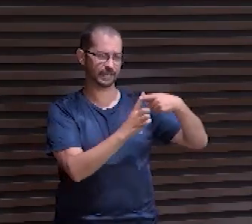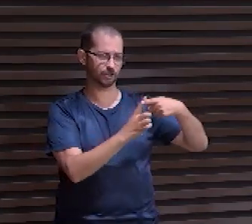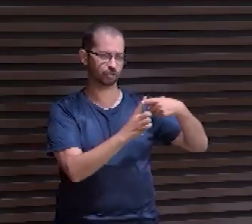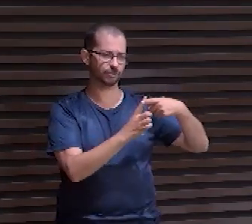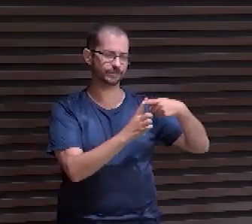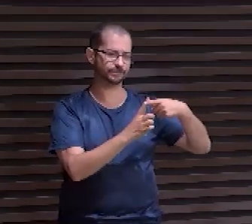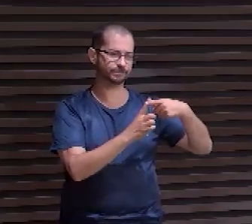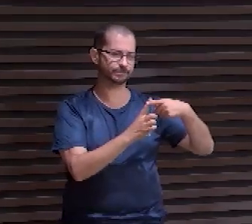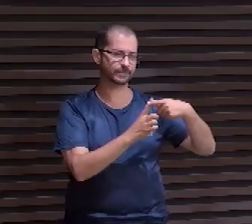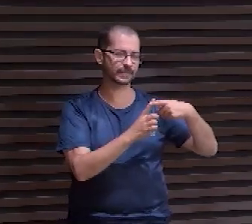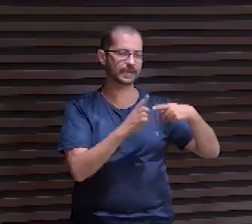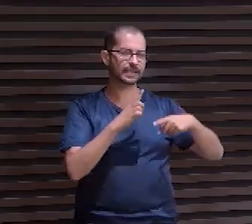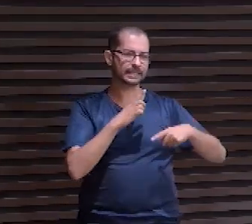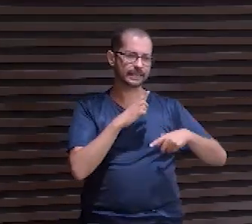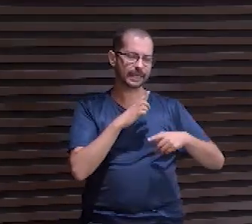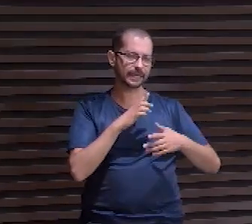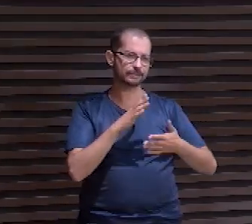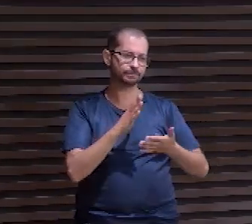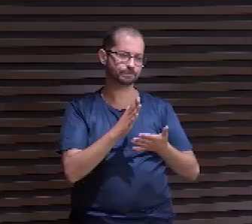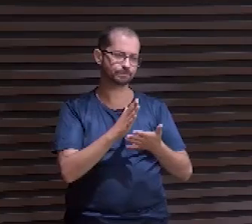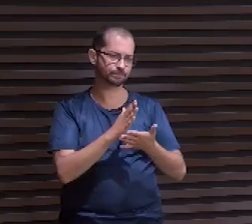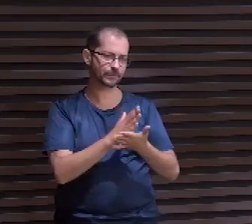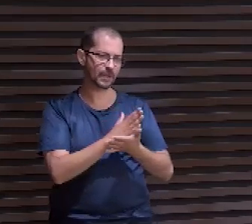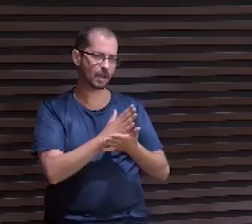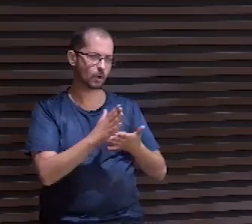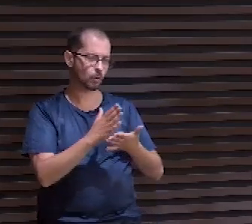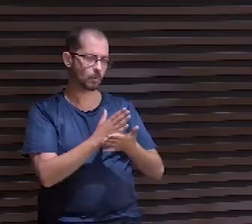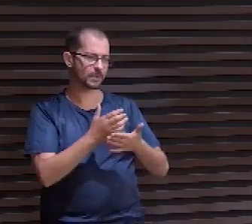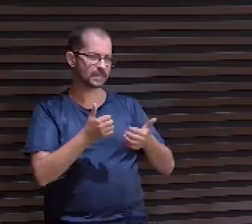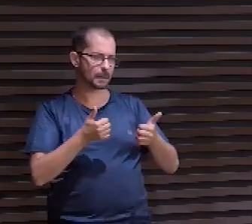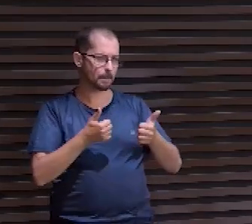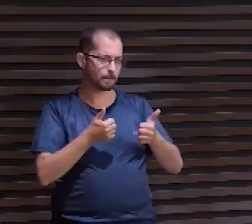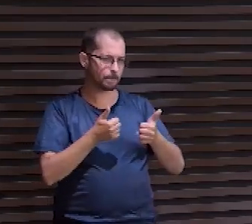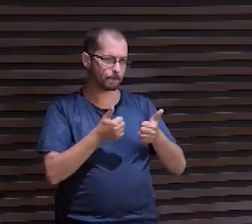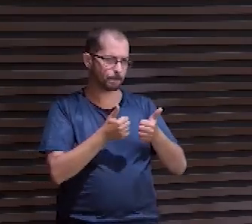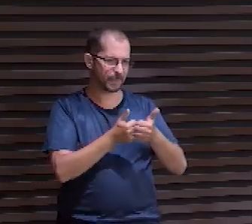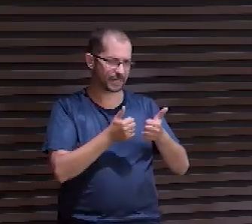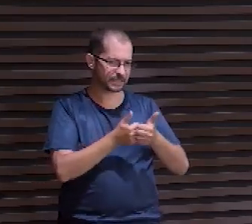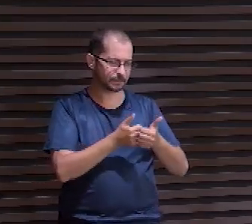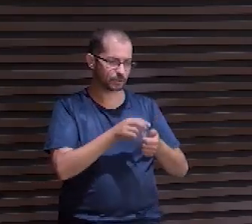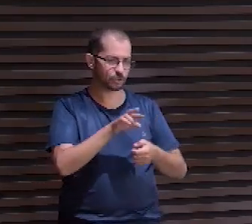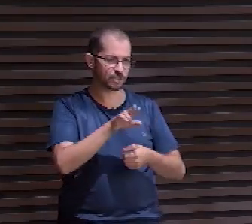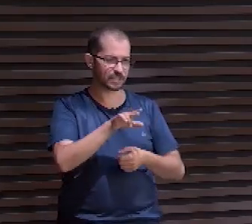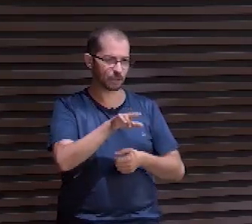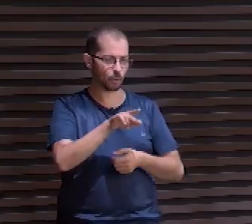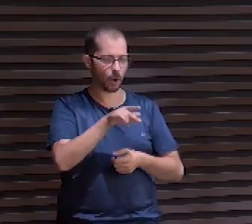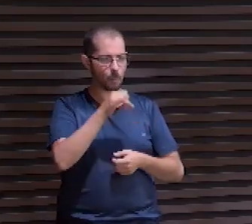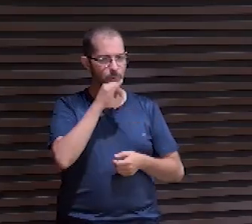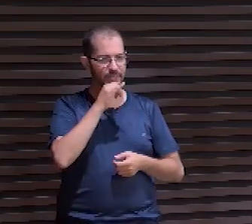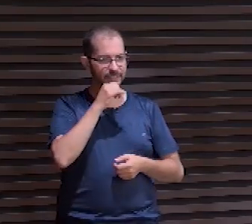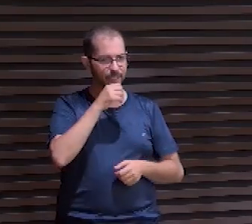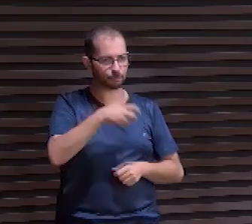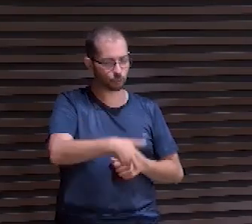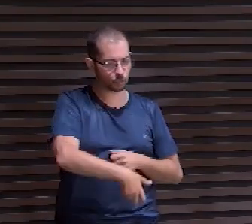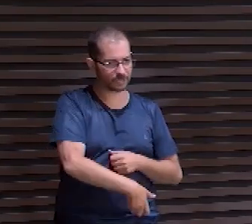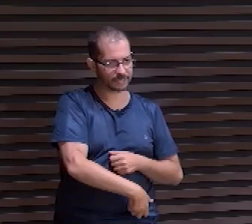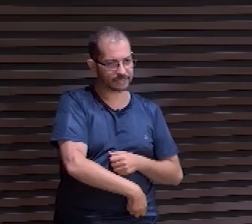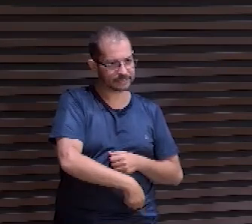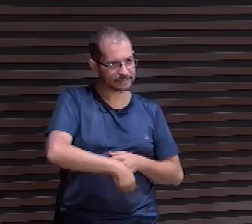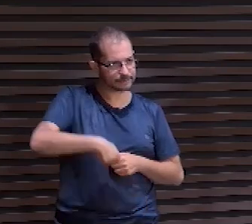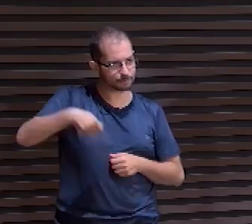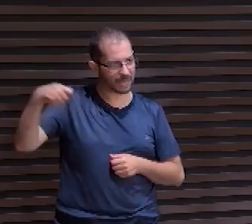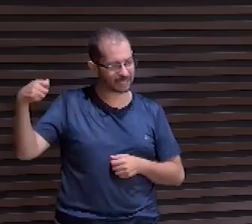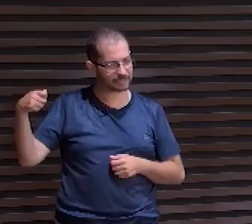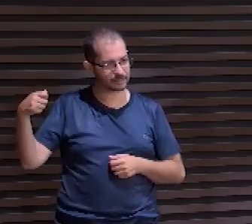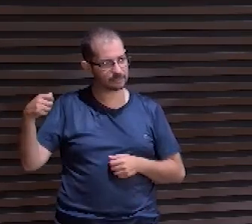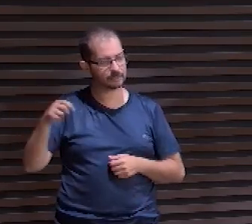Existem perseguições do tipo espada, que era muito